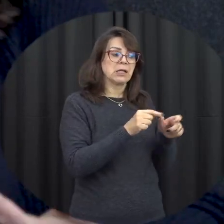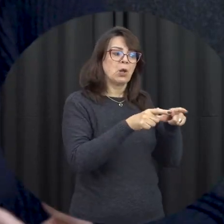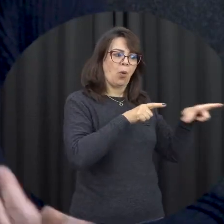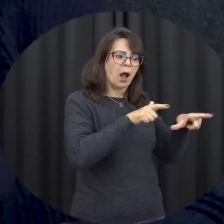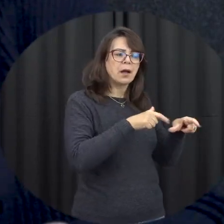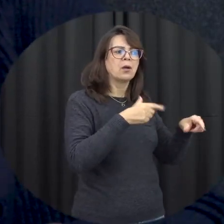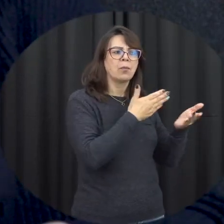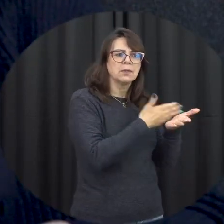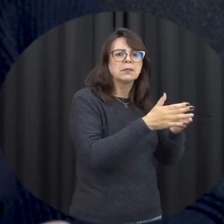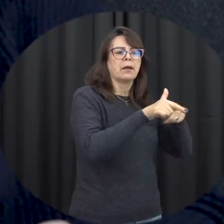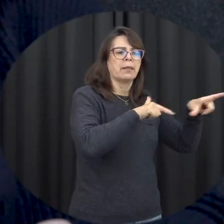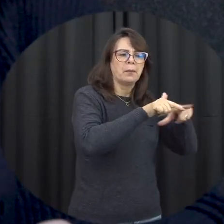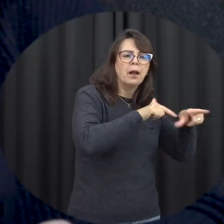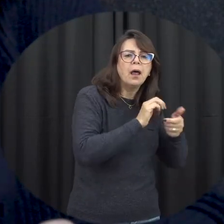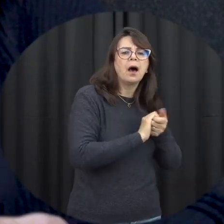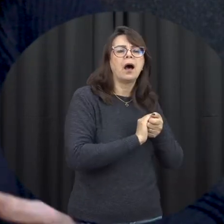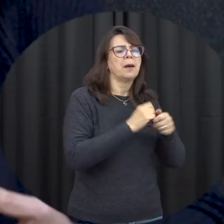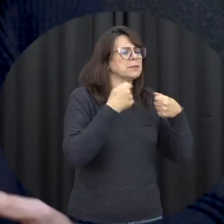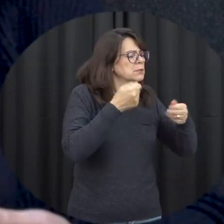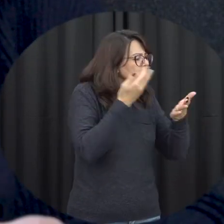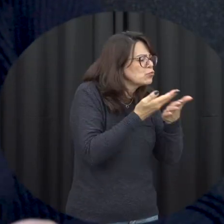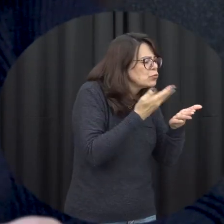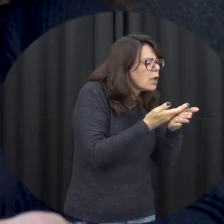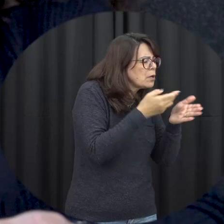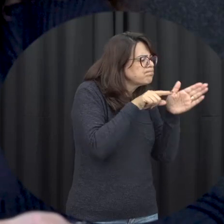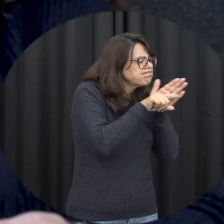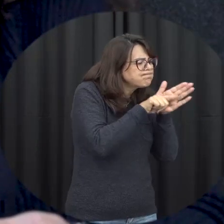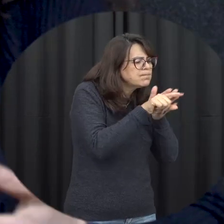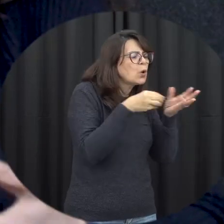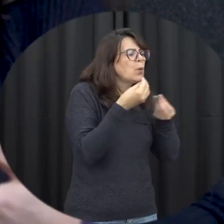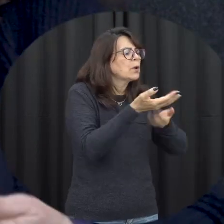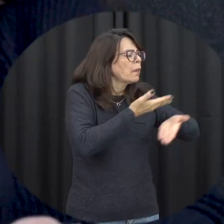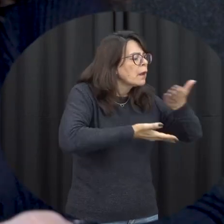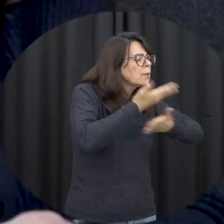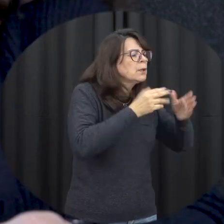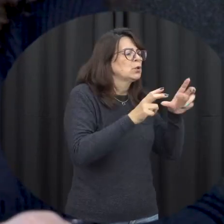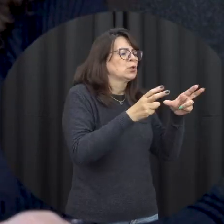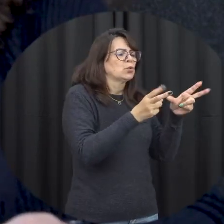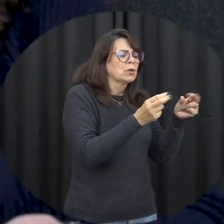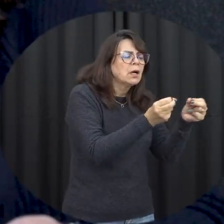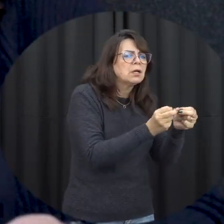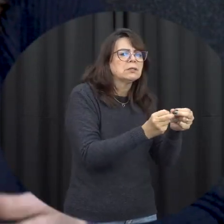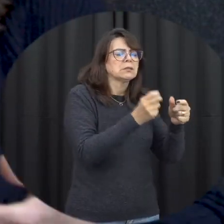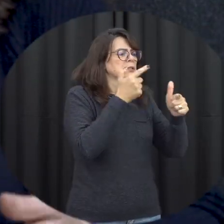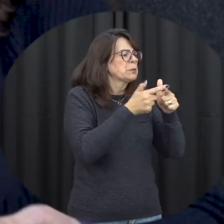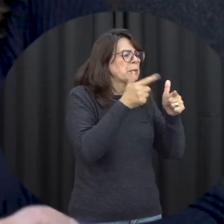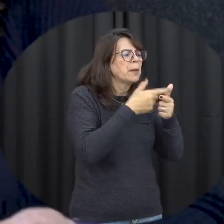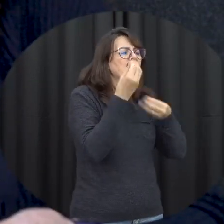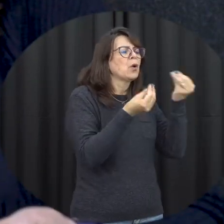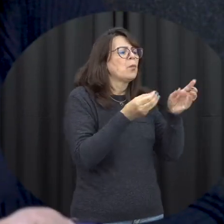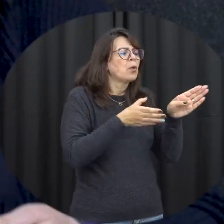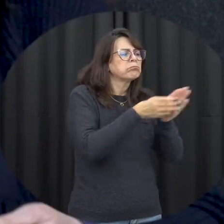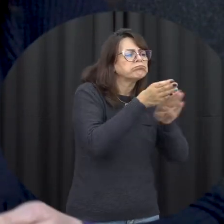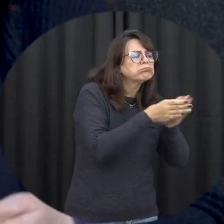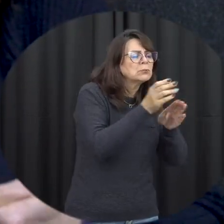eu comecei, né, os trabalhos, eu tive que estudar bastante sobre o tratamento do câncer, os efeitos secundários,